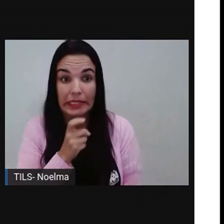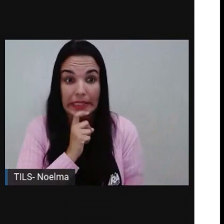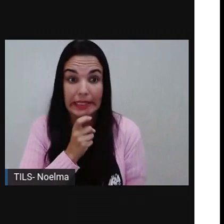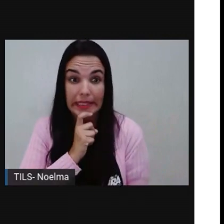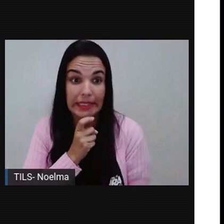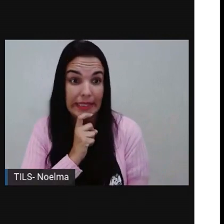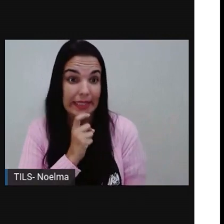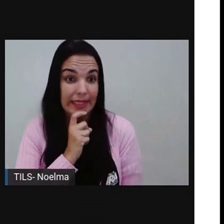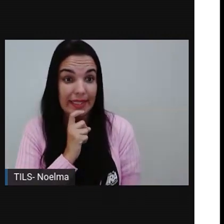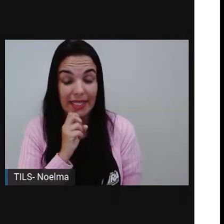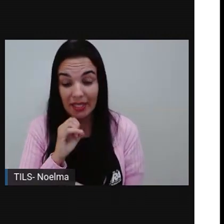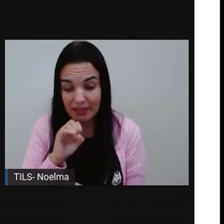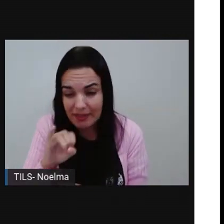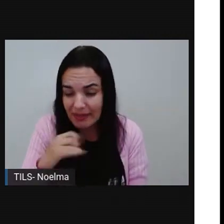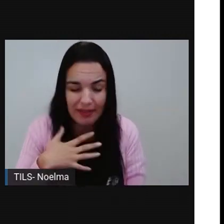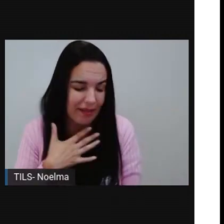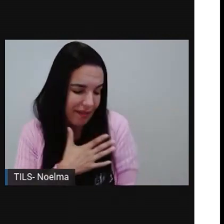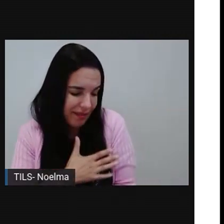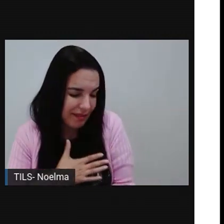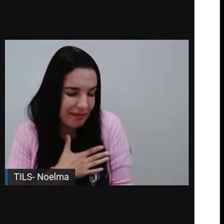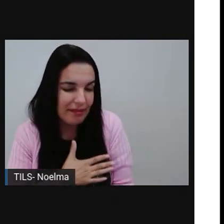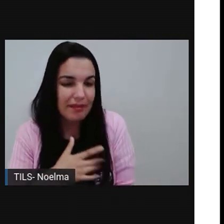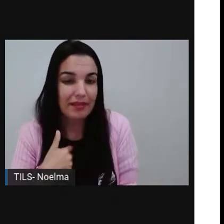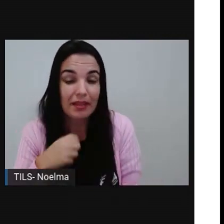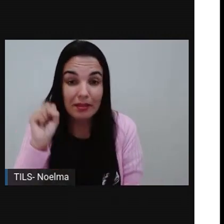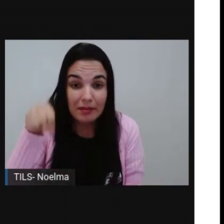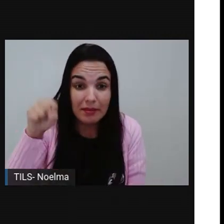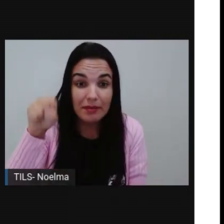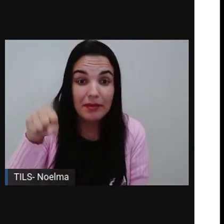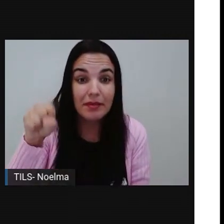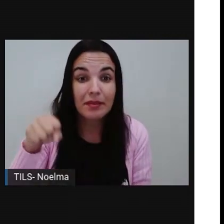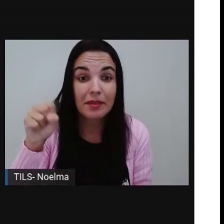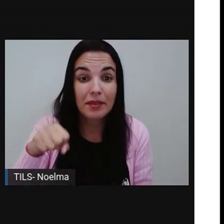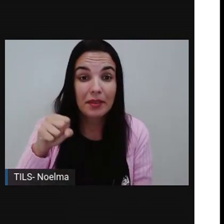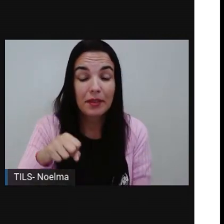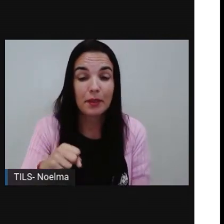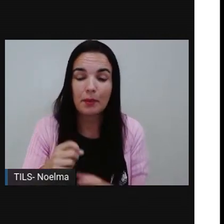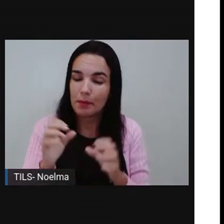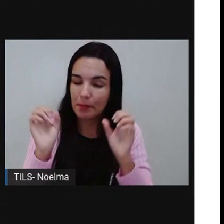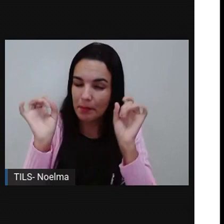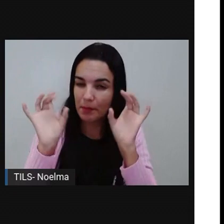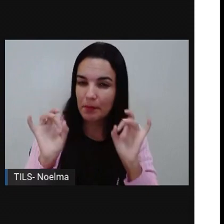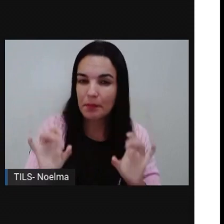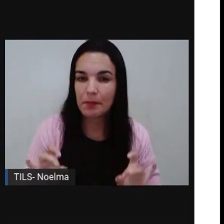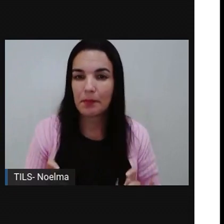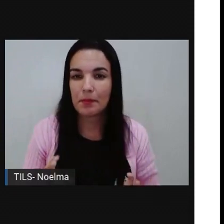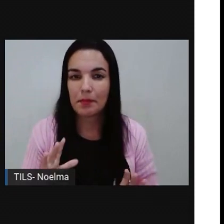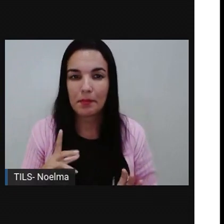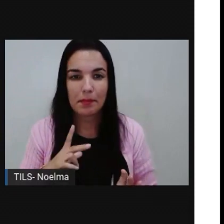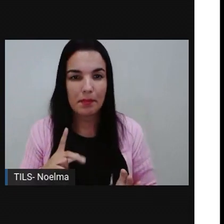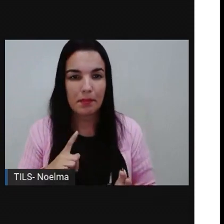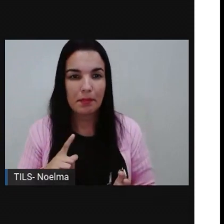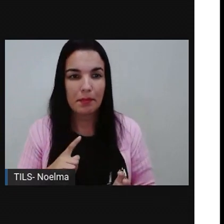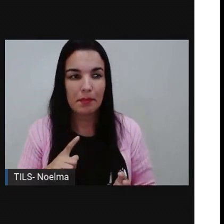frio, faz de conta que eu sou um pinguim. Eu vou